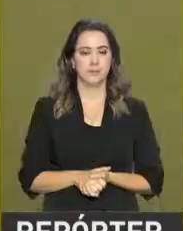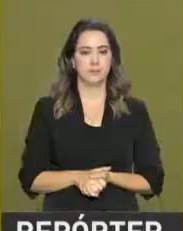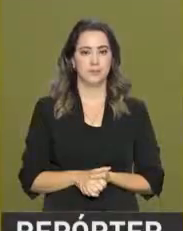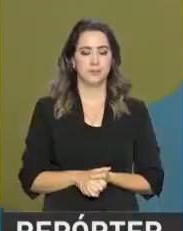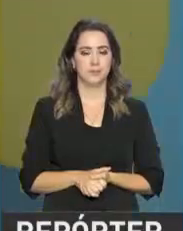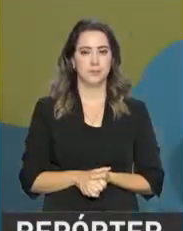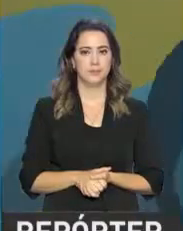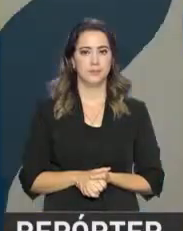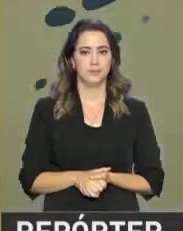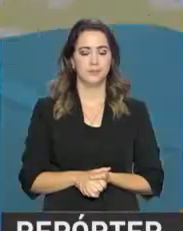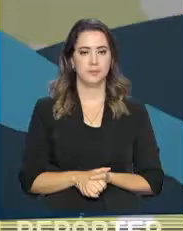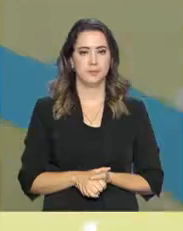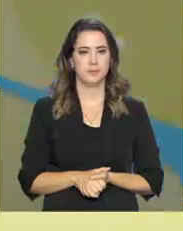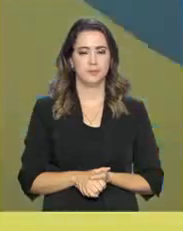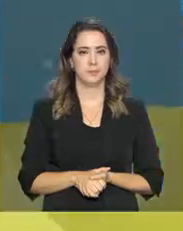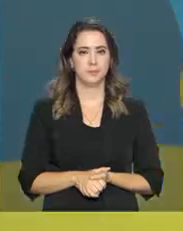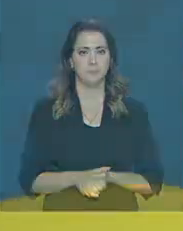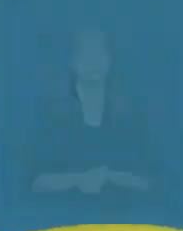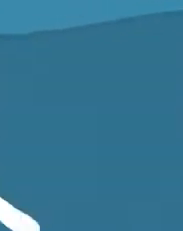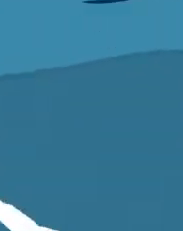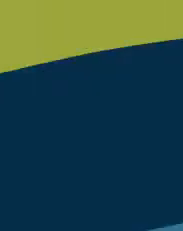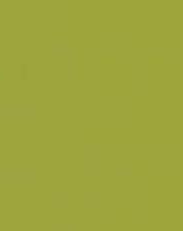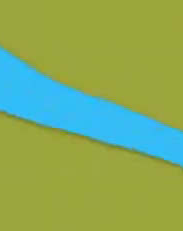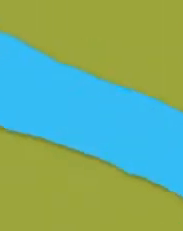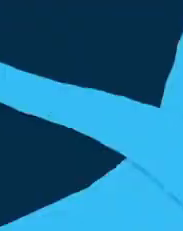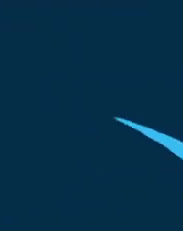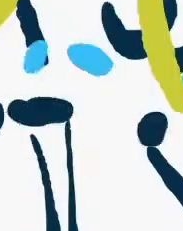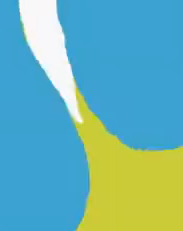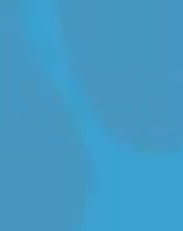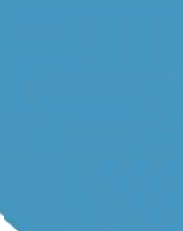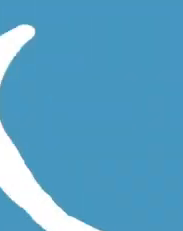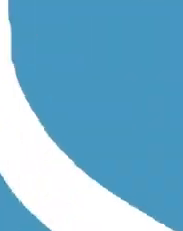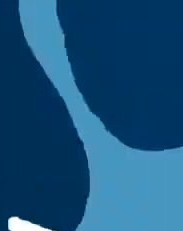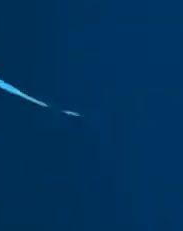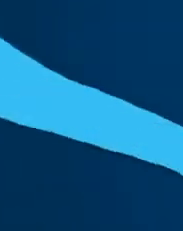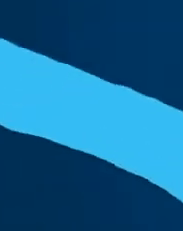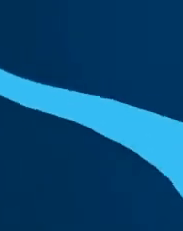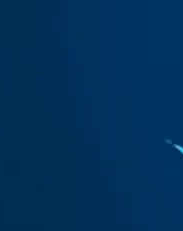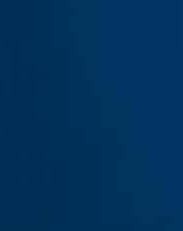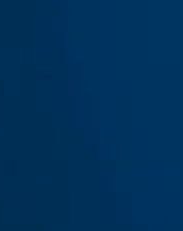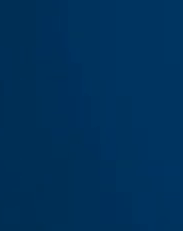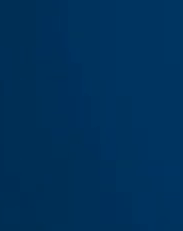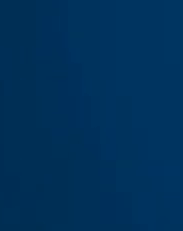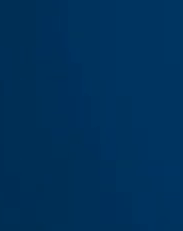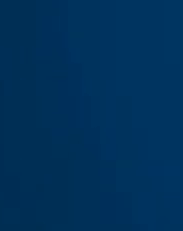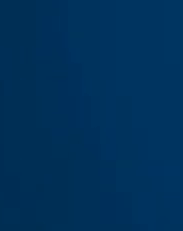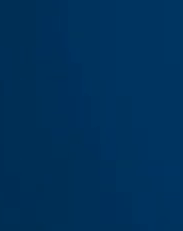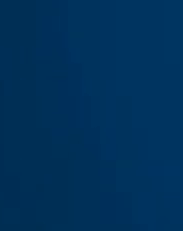Thank you.